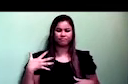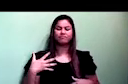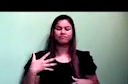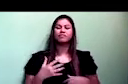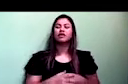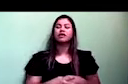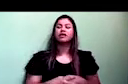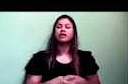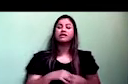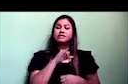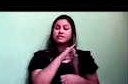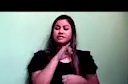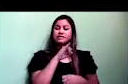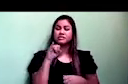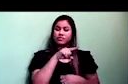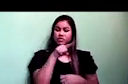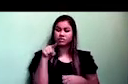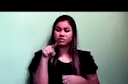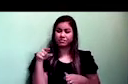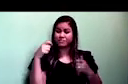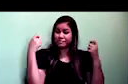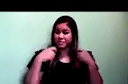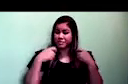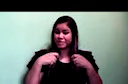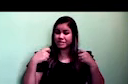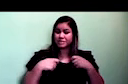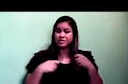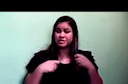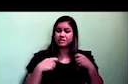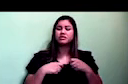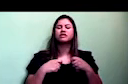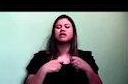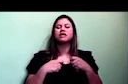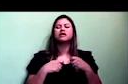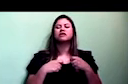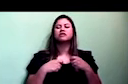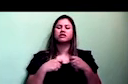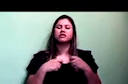tiver necessidade